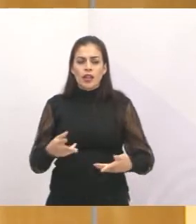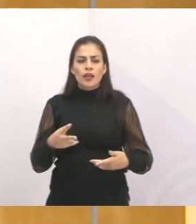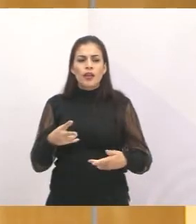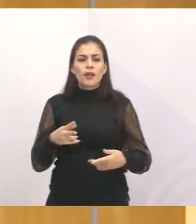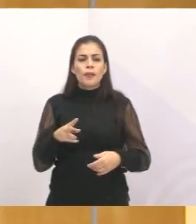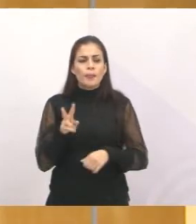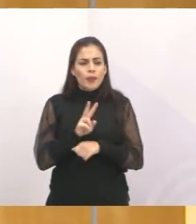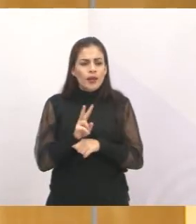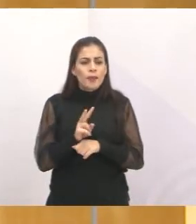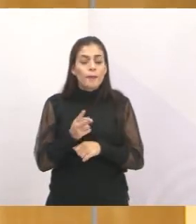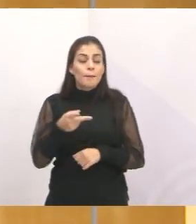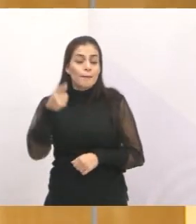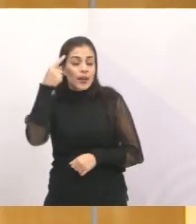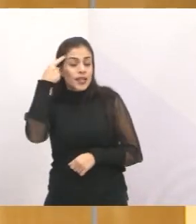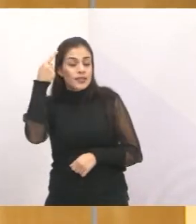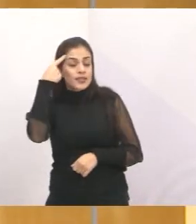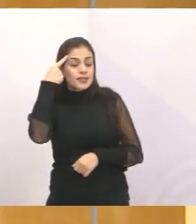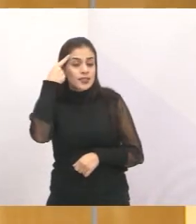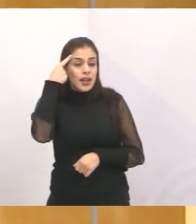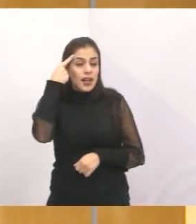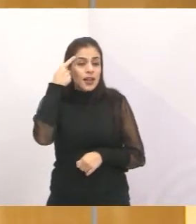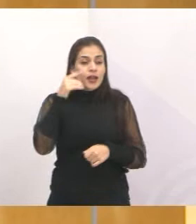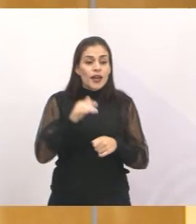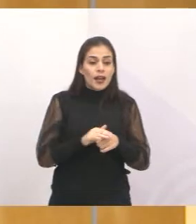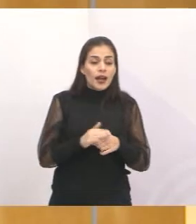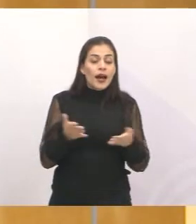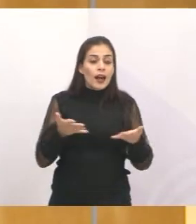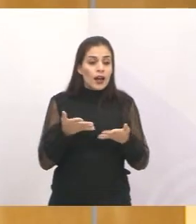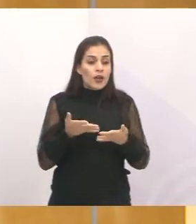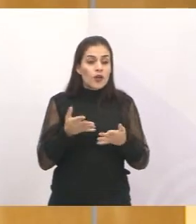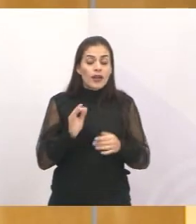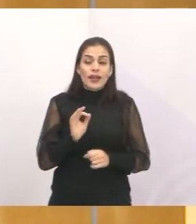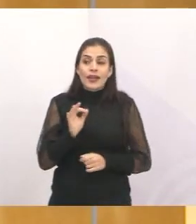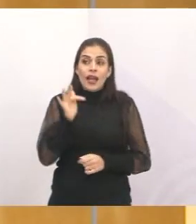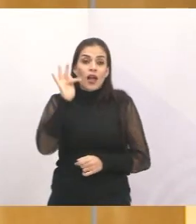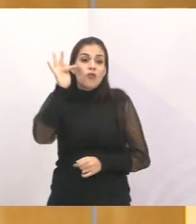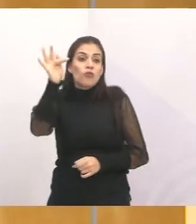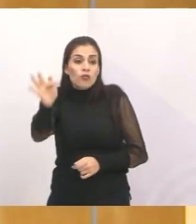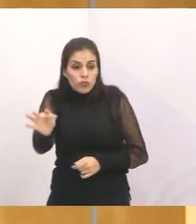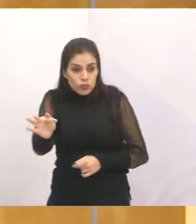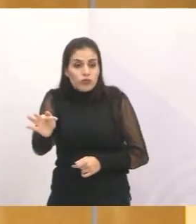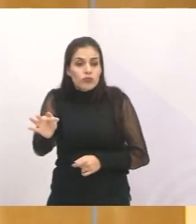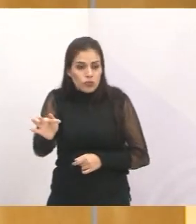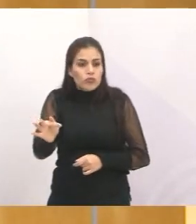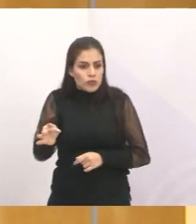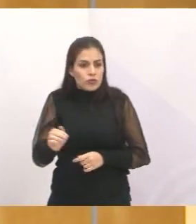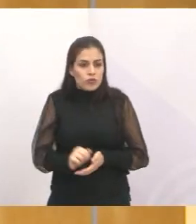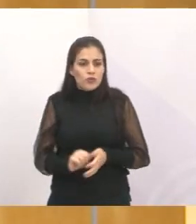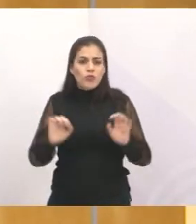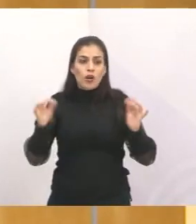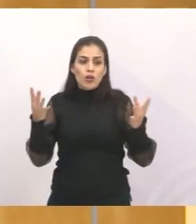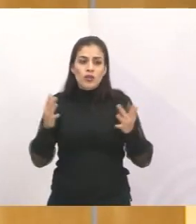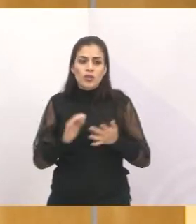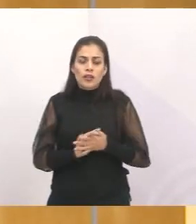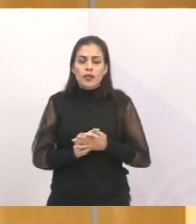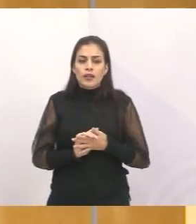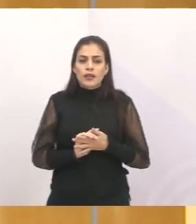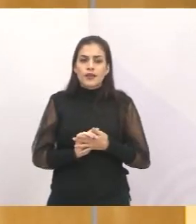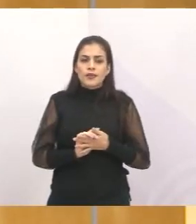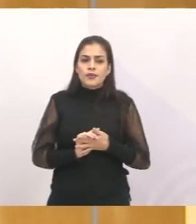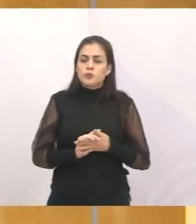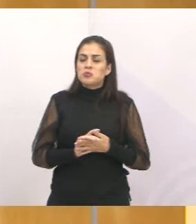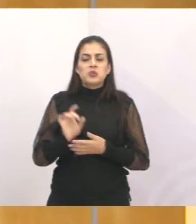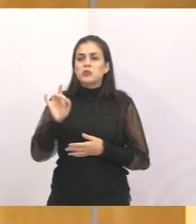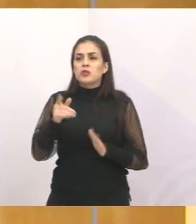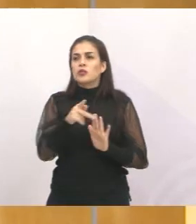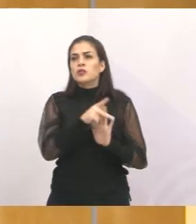a médio e a longo prazo. Mas não vai ser através desse projeto que a gente vai conseguir avanços para o meio ambiente da